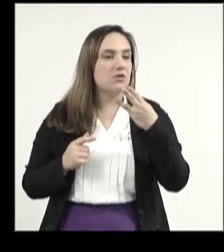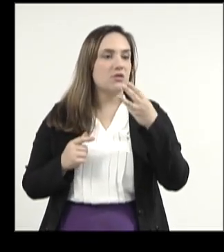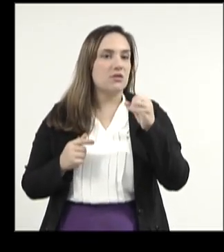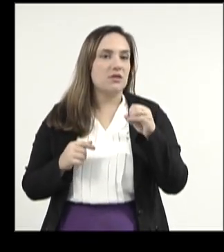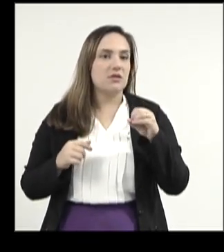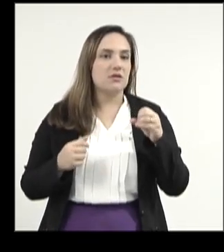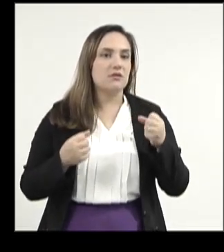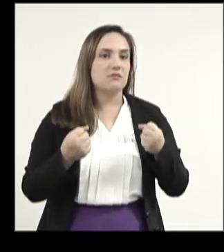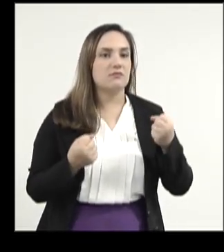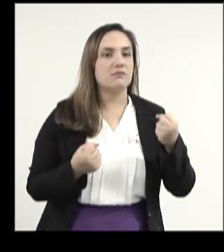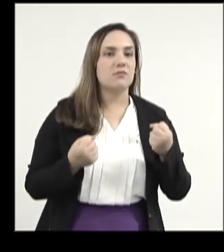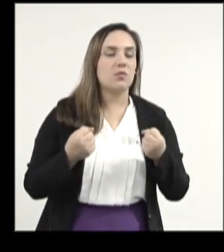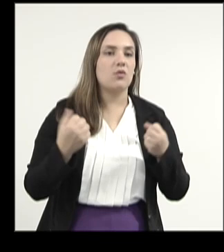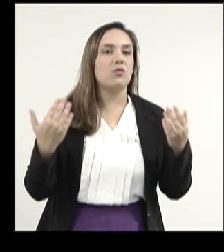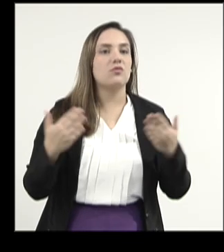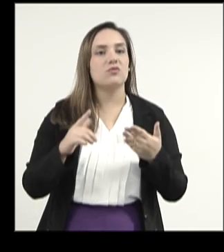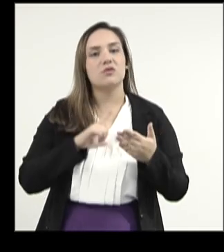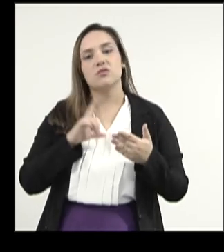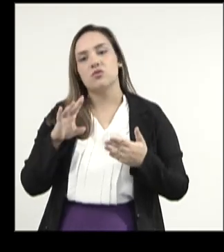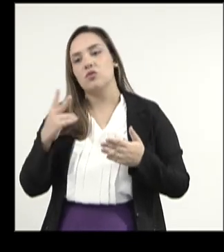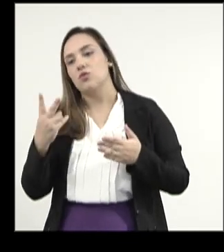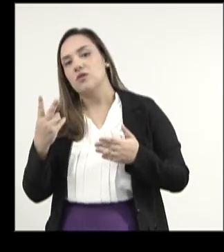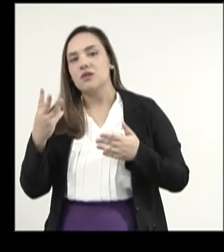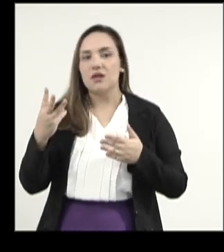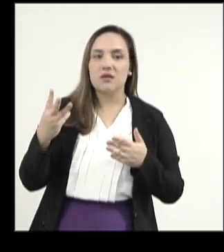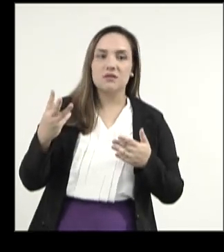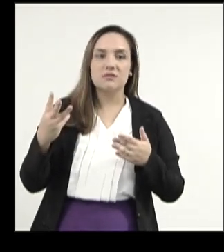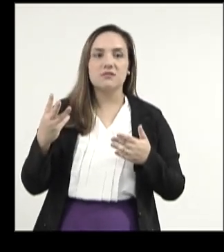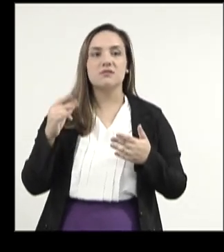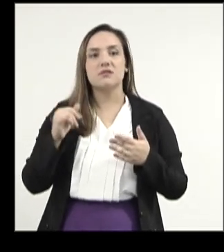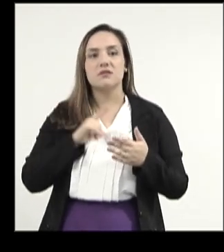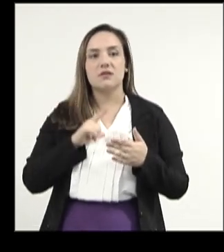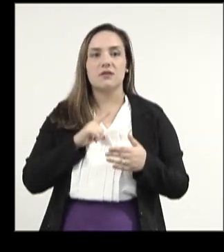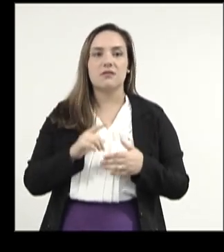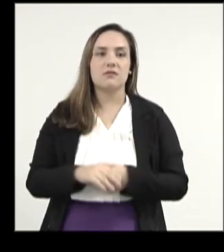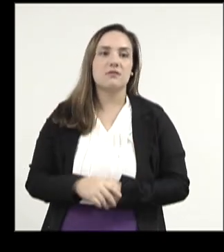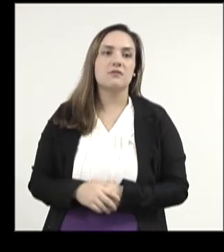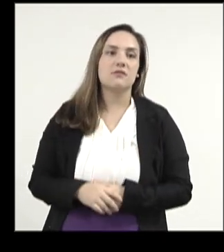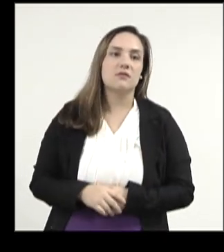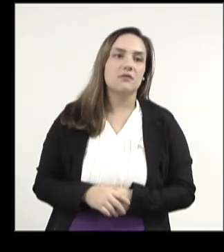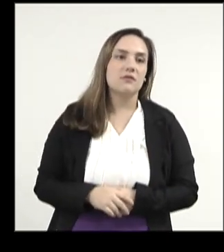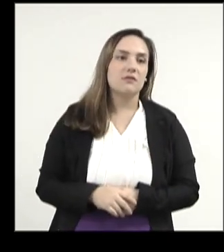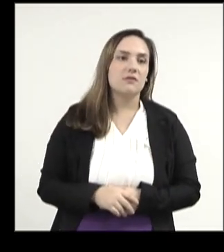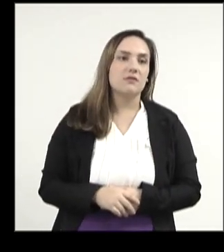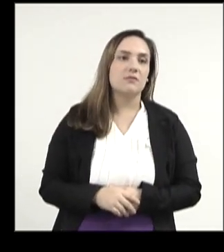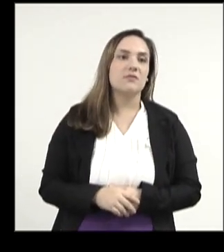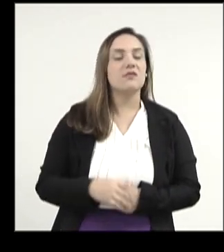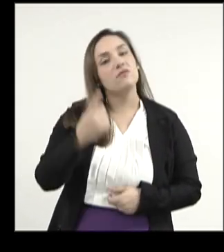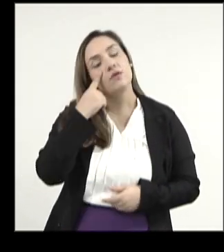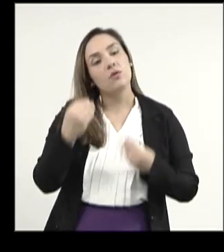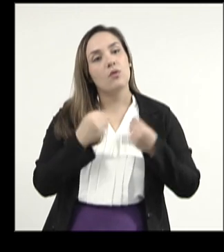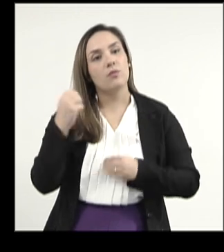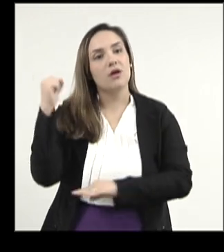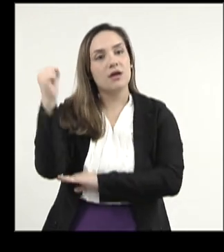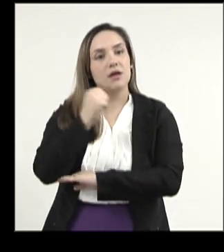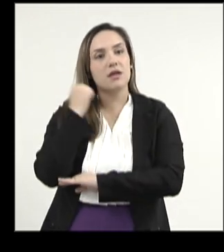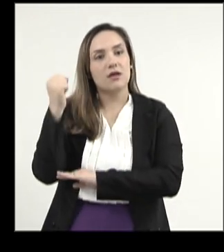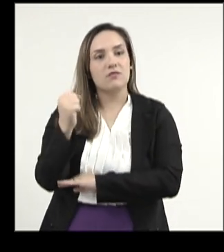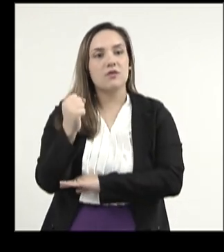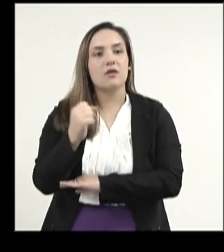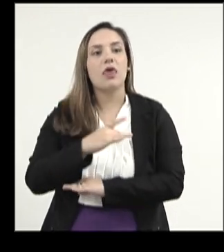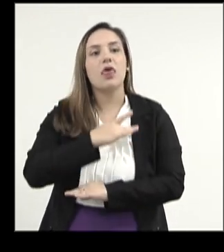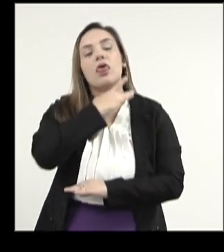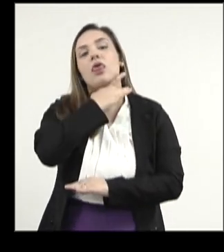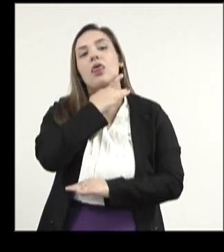fábrica, hoje estão saindo 2, 3 quando saem. Isso é um sinal de quão grave chegou a crise financeira